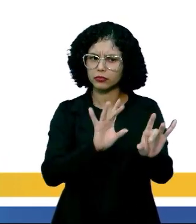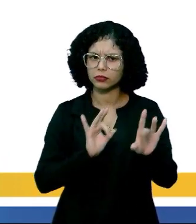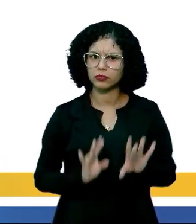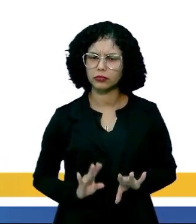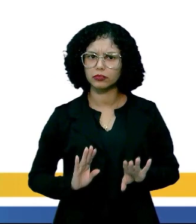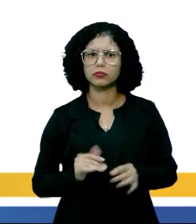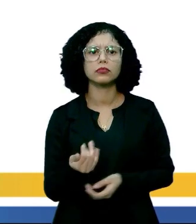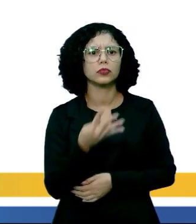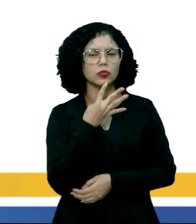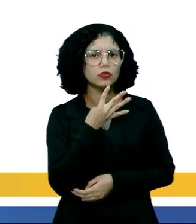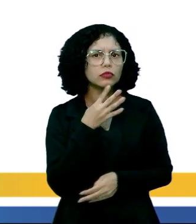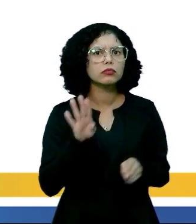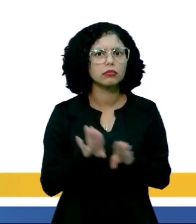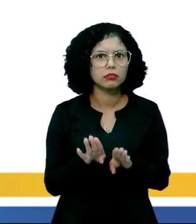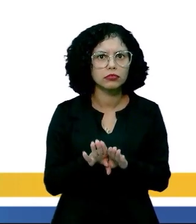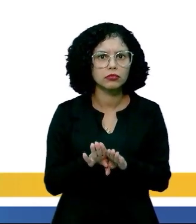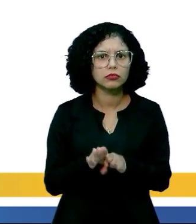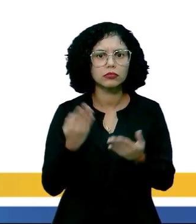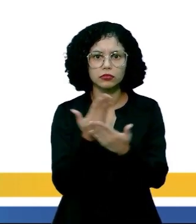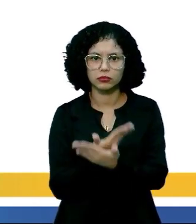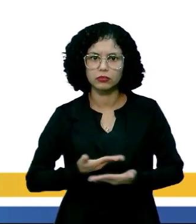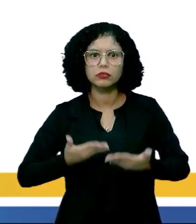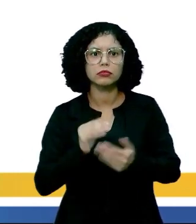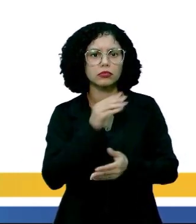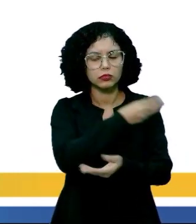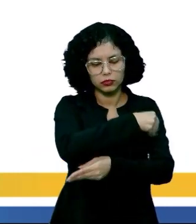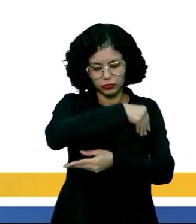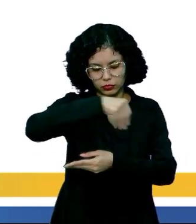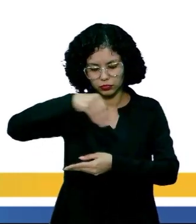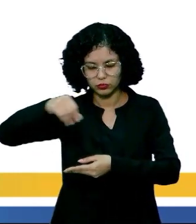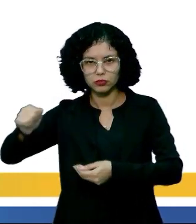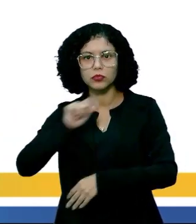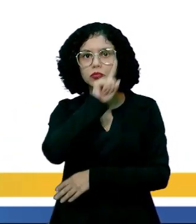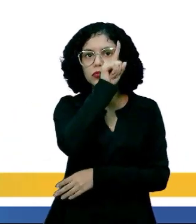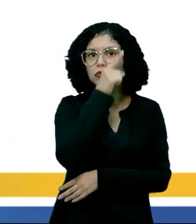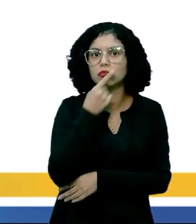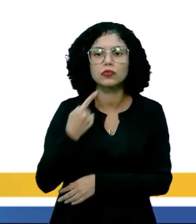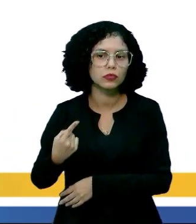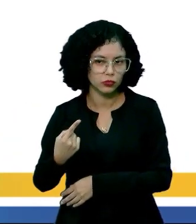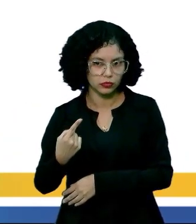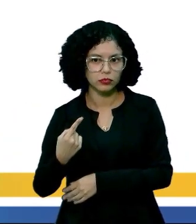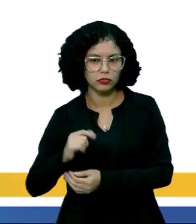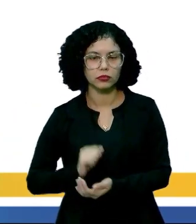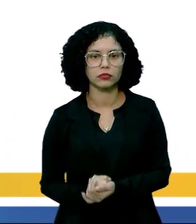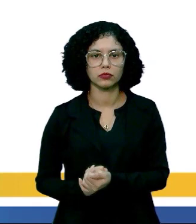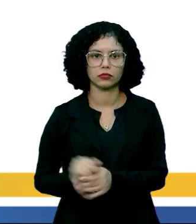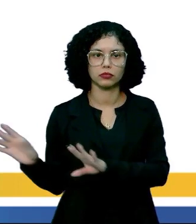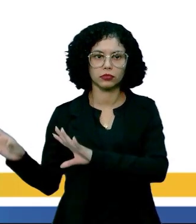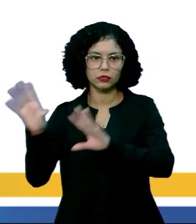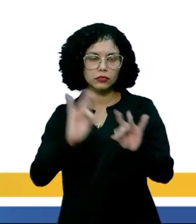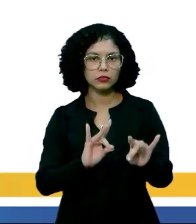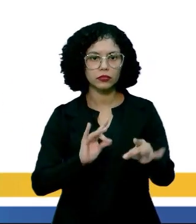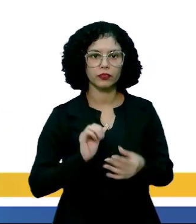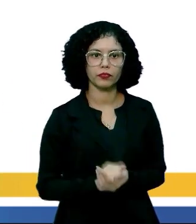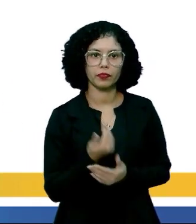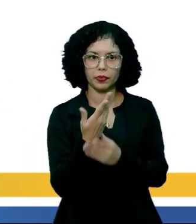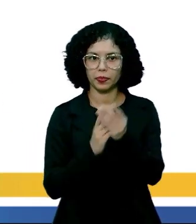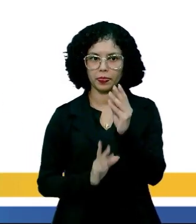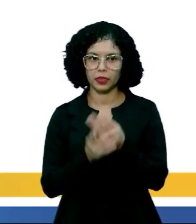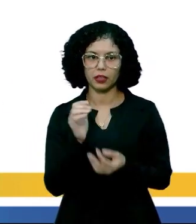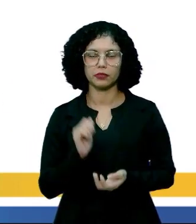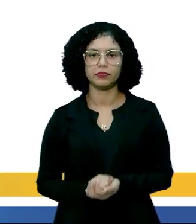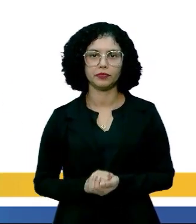nem conhecimento quanto ao plantio da cana-de-açúcar. Então, foram trazidas mão